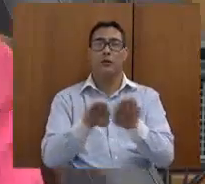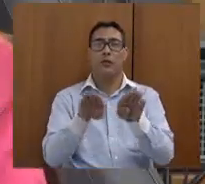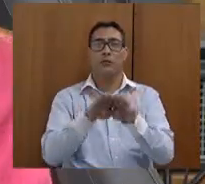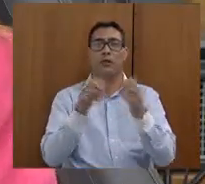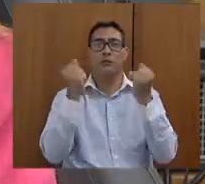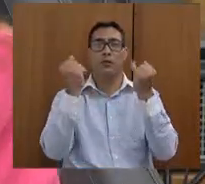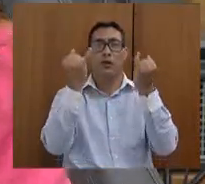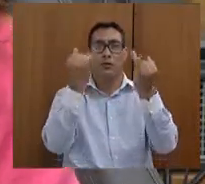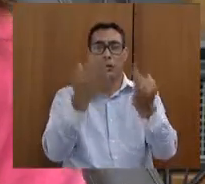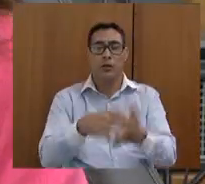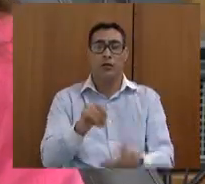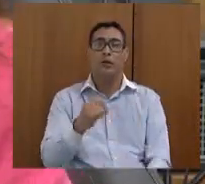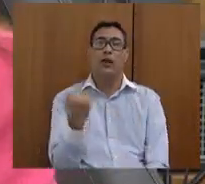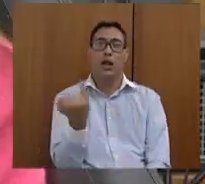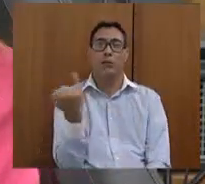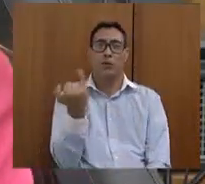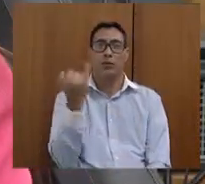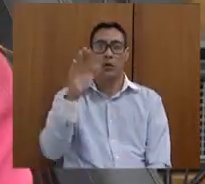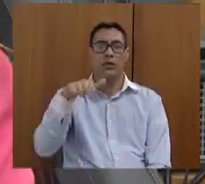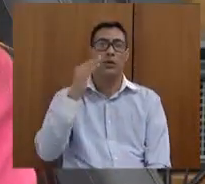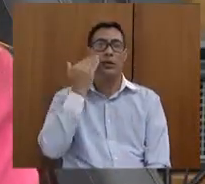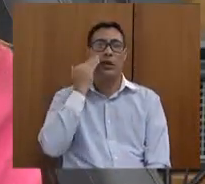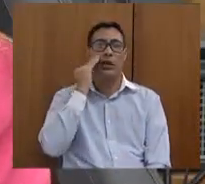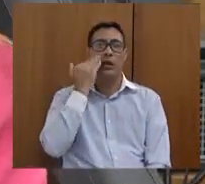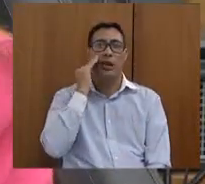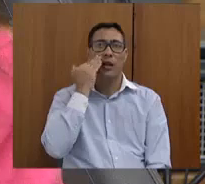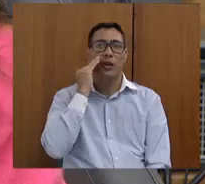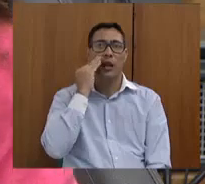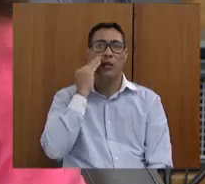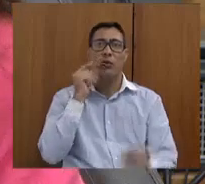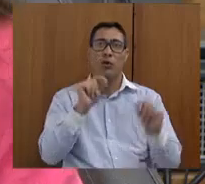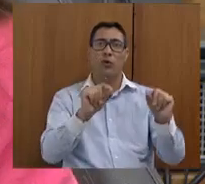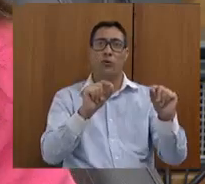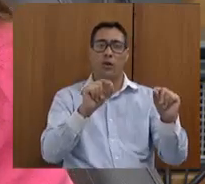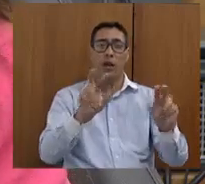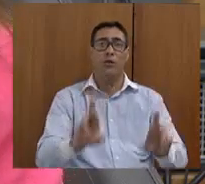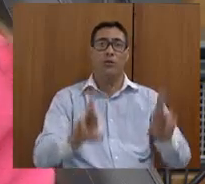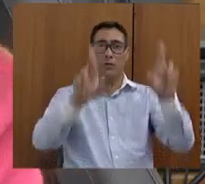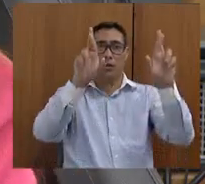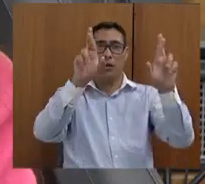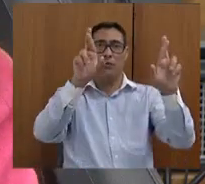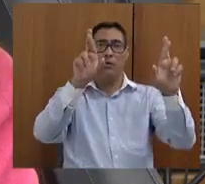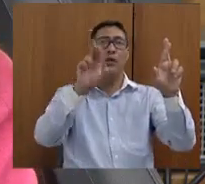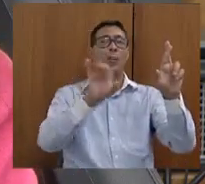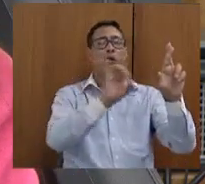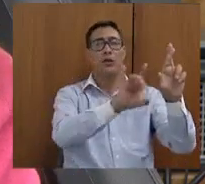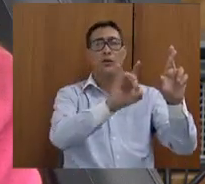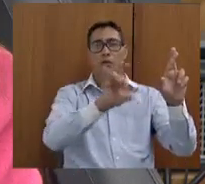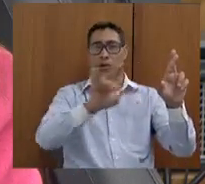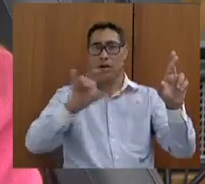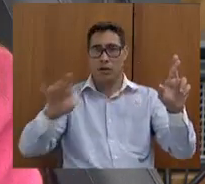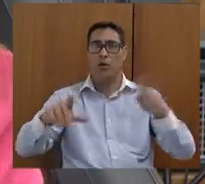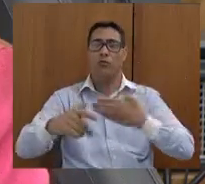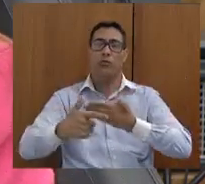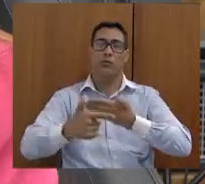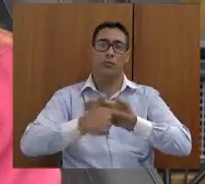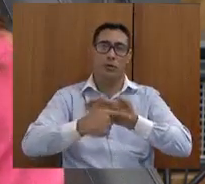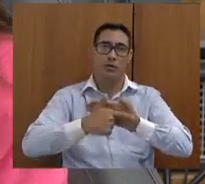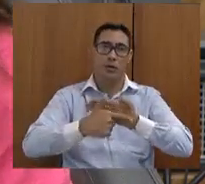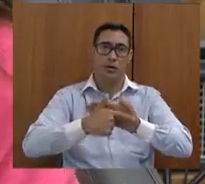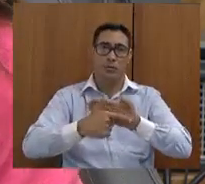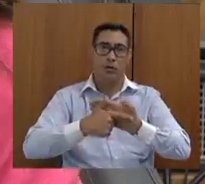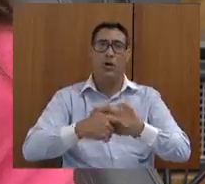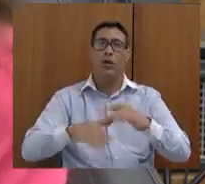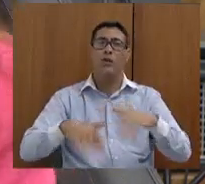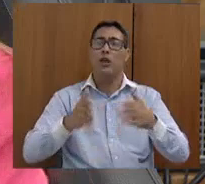sobre importância de nós entendermos o que que é o papel de cada um aqui sabe secretário dizer que a gente está